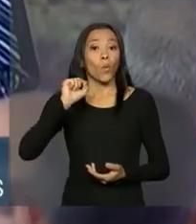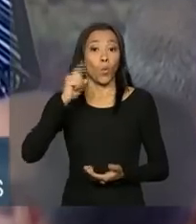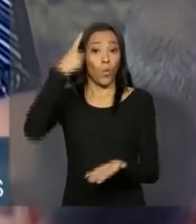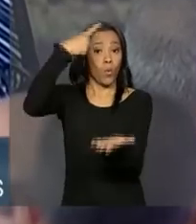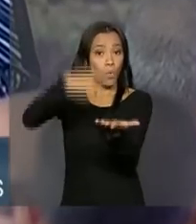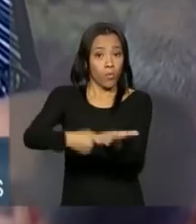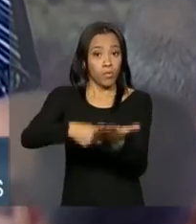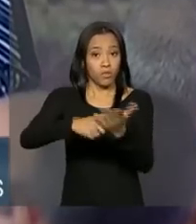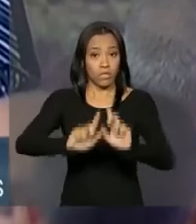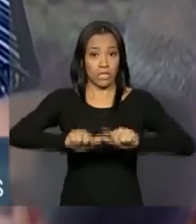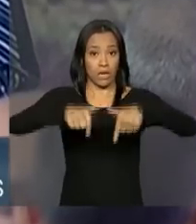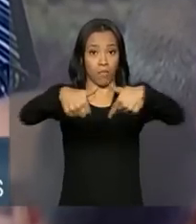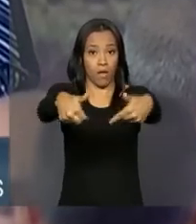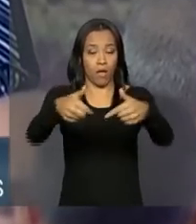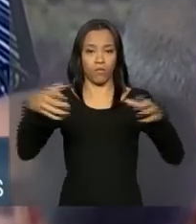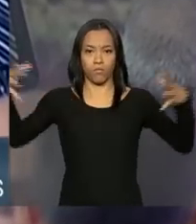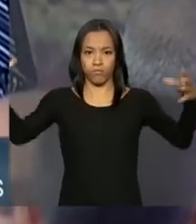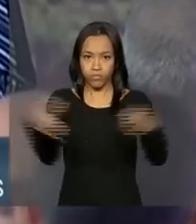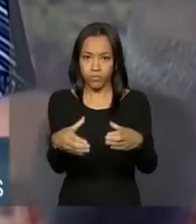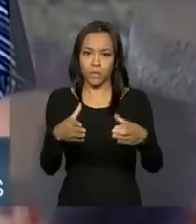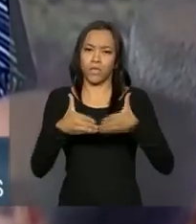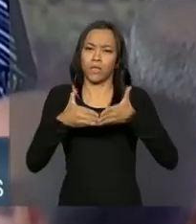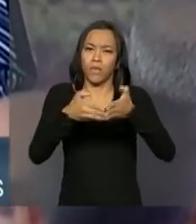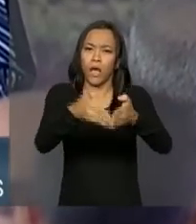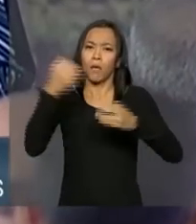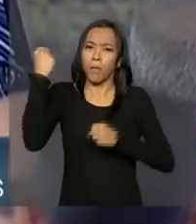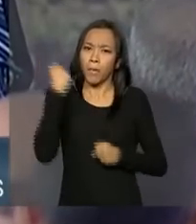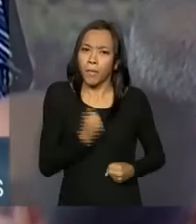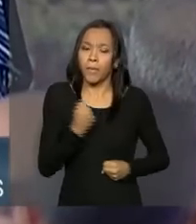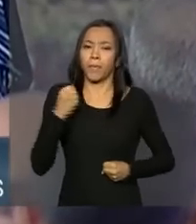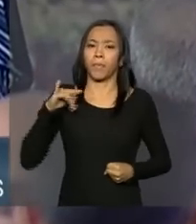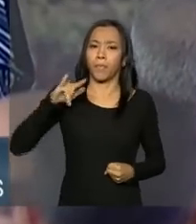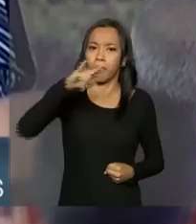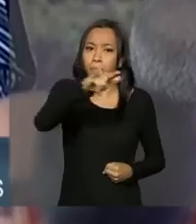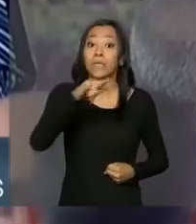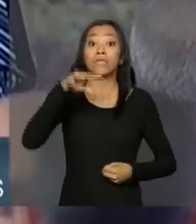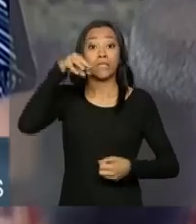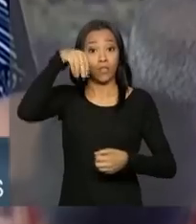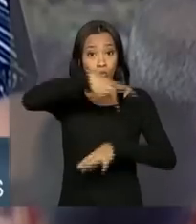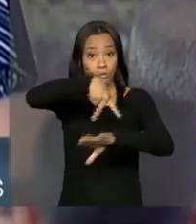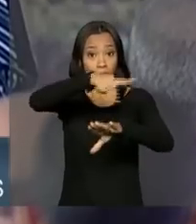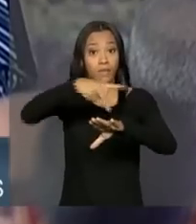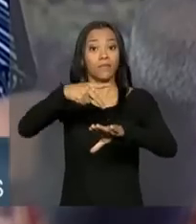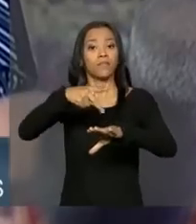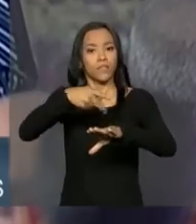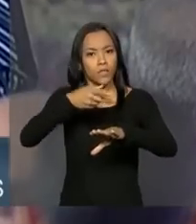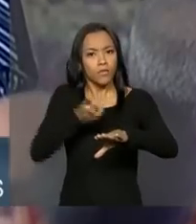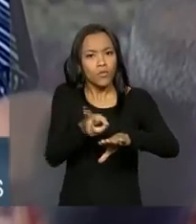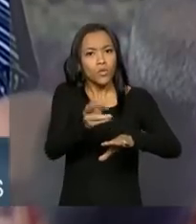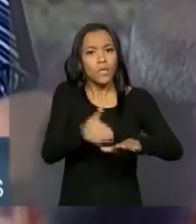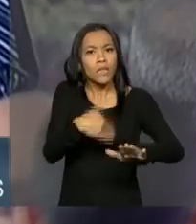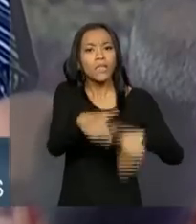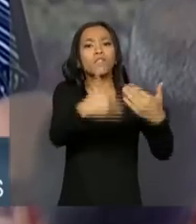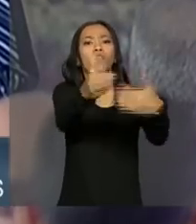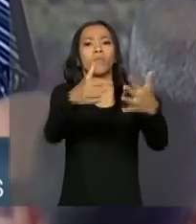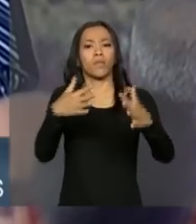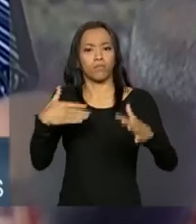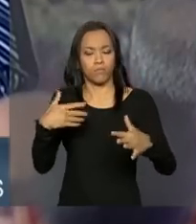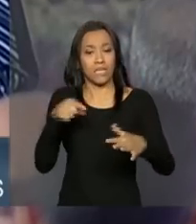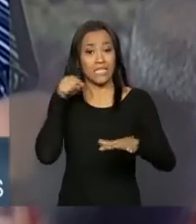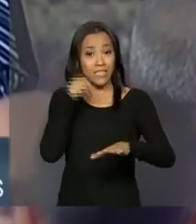Armadas internacionalmente nos países desenvolvidos tem sido um